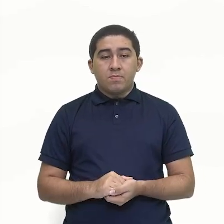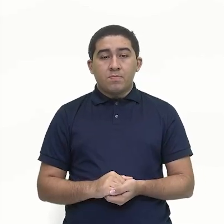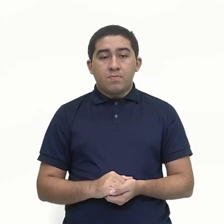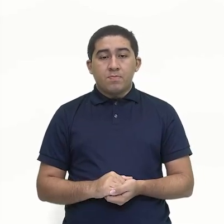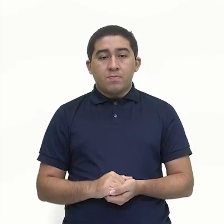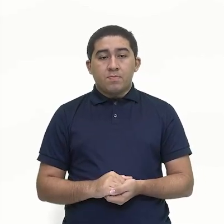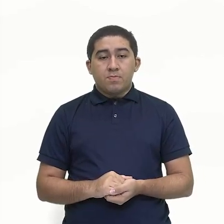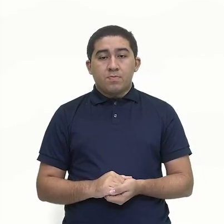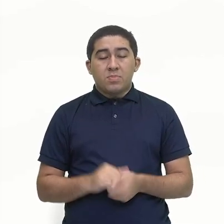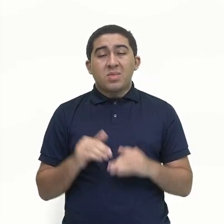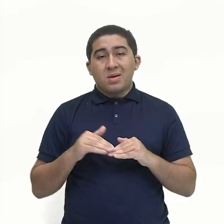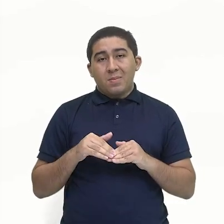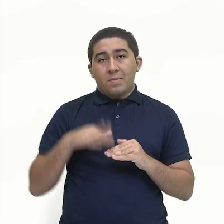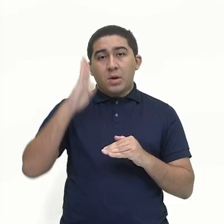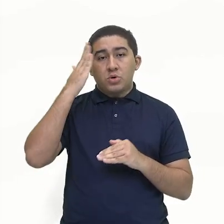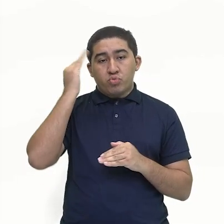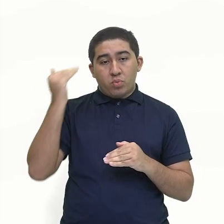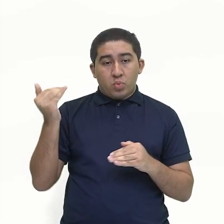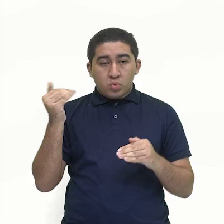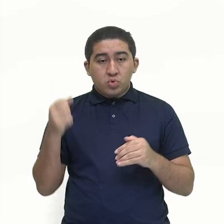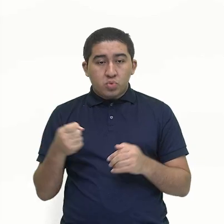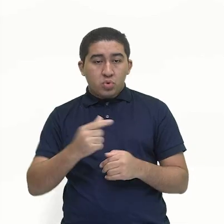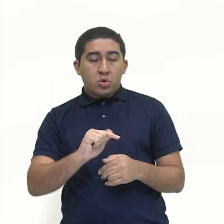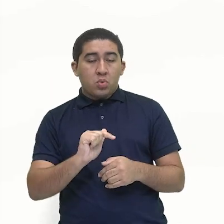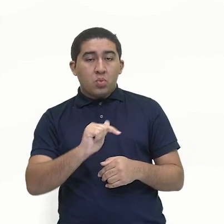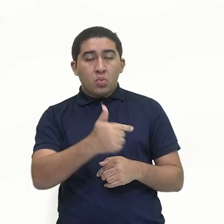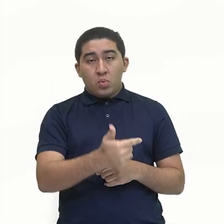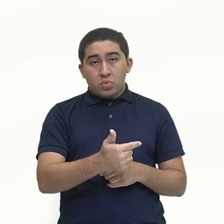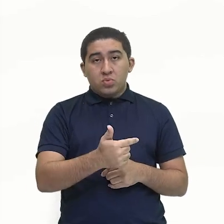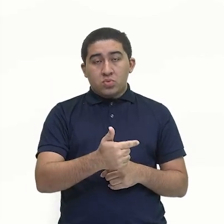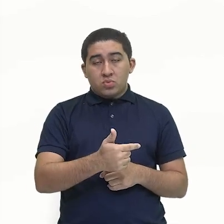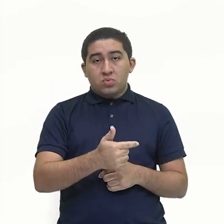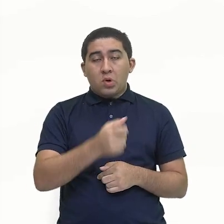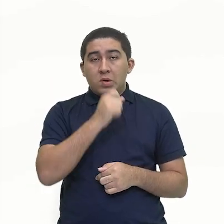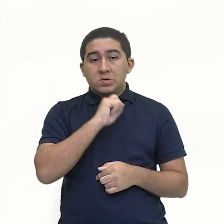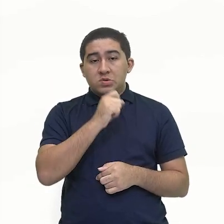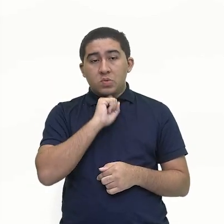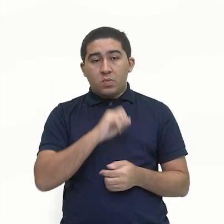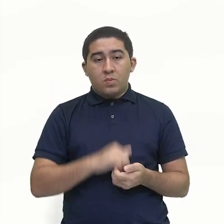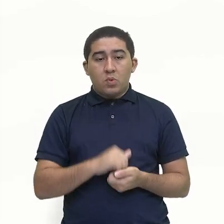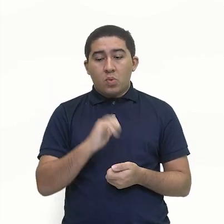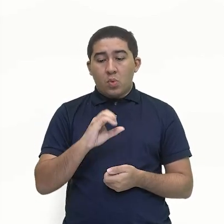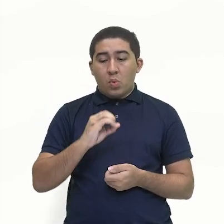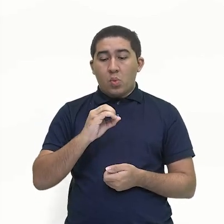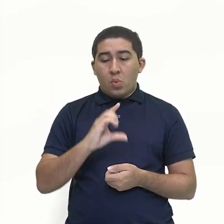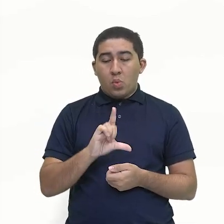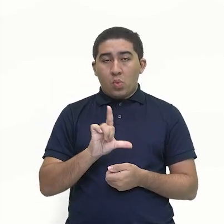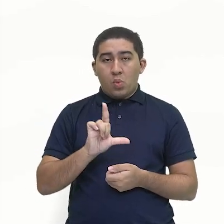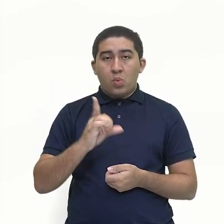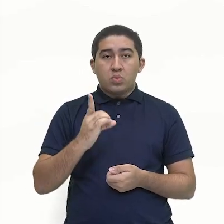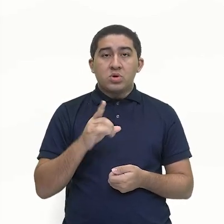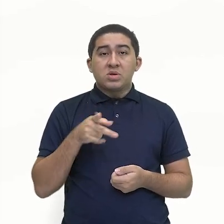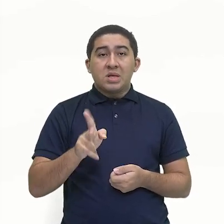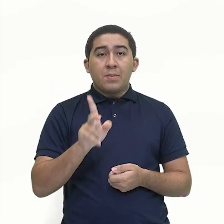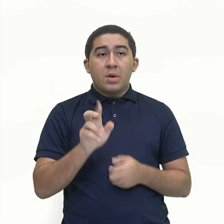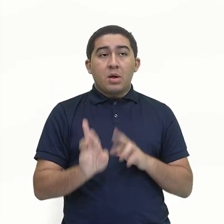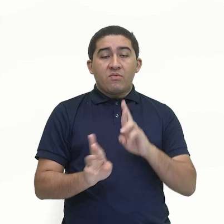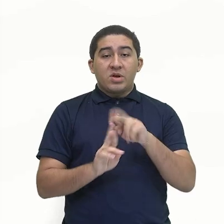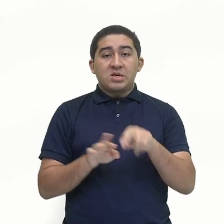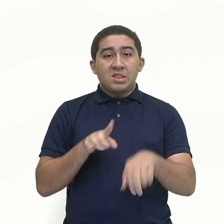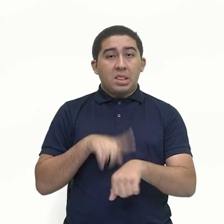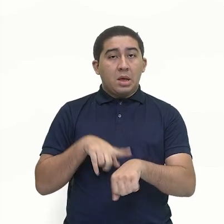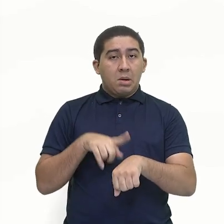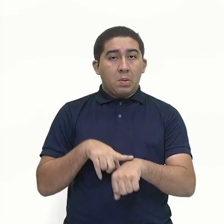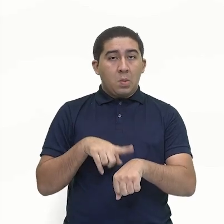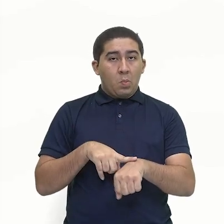town. Mais popular do que o antigo. A palavrinha old é sempre relacionado à idade, tá? Nesse